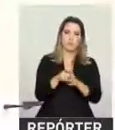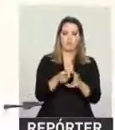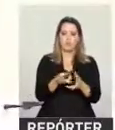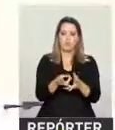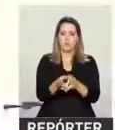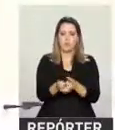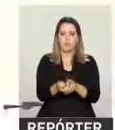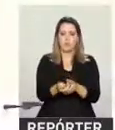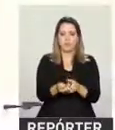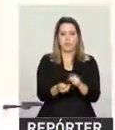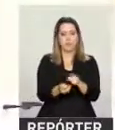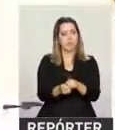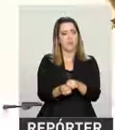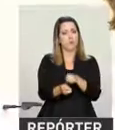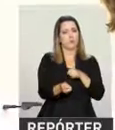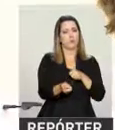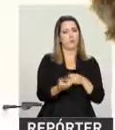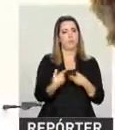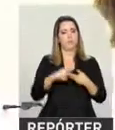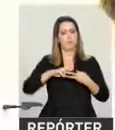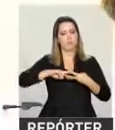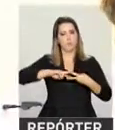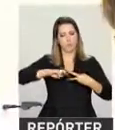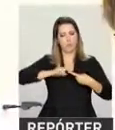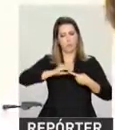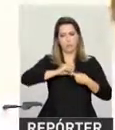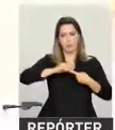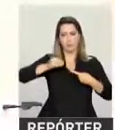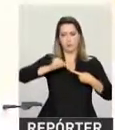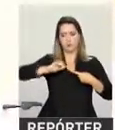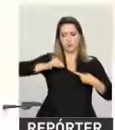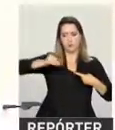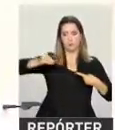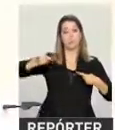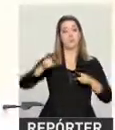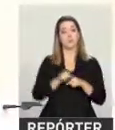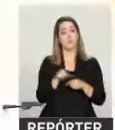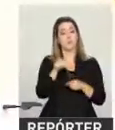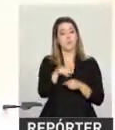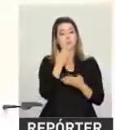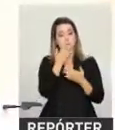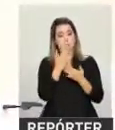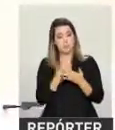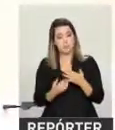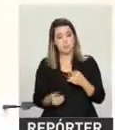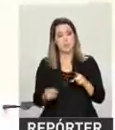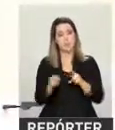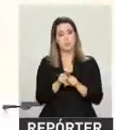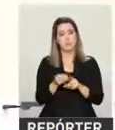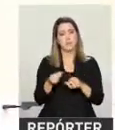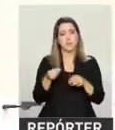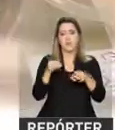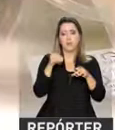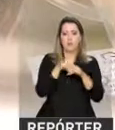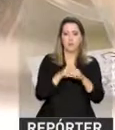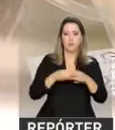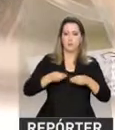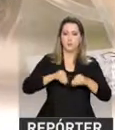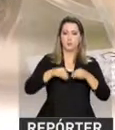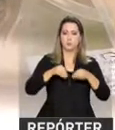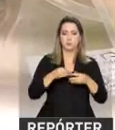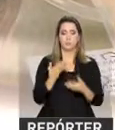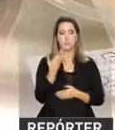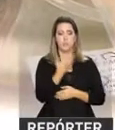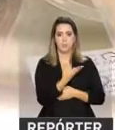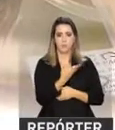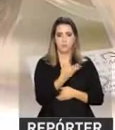da veia umbilical, né, desse cordão. E por gravidade, esse sangue ele escorre para dentro da bolsa. As amostras